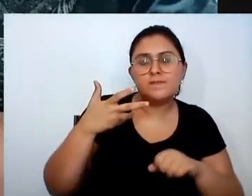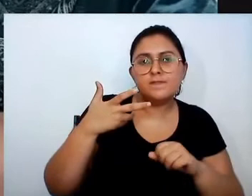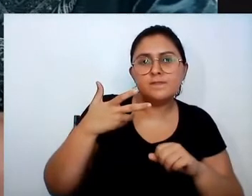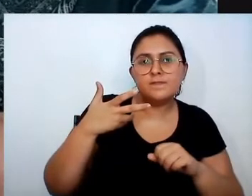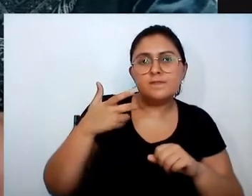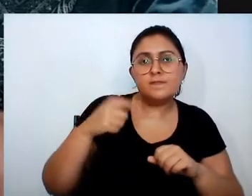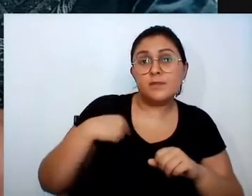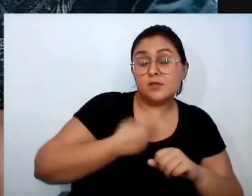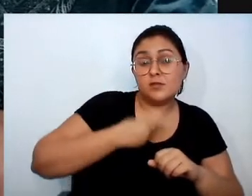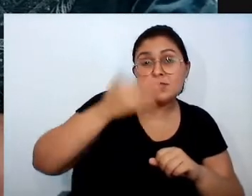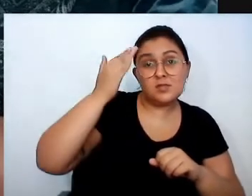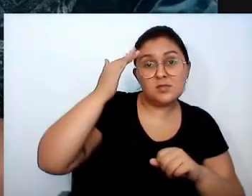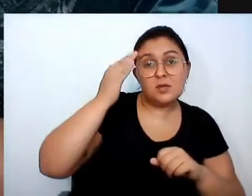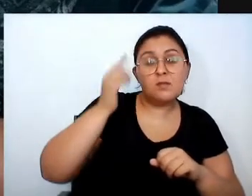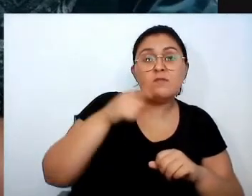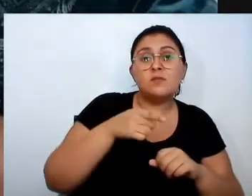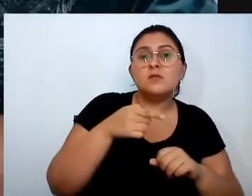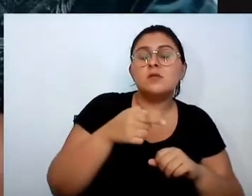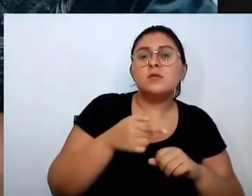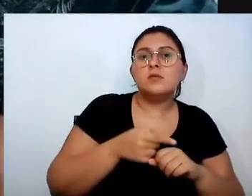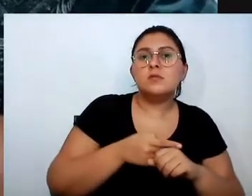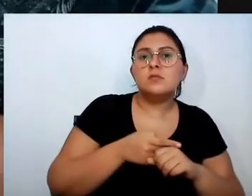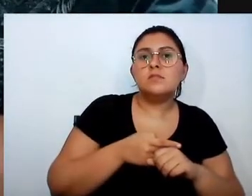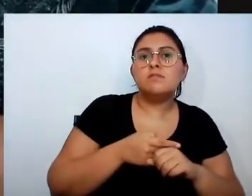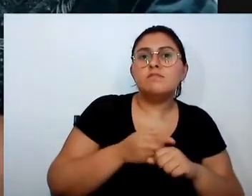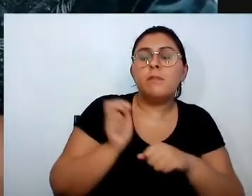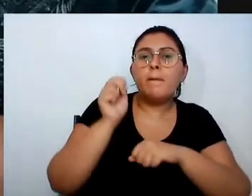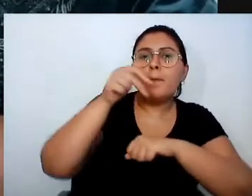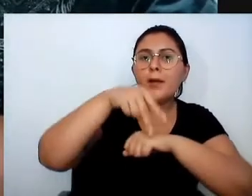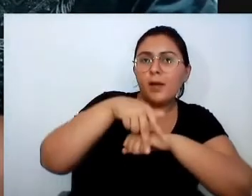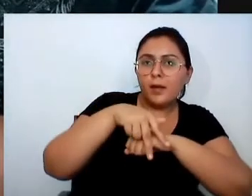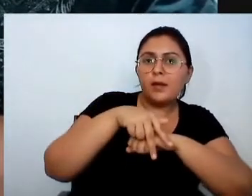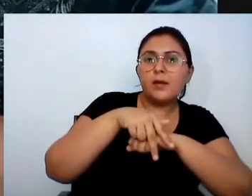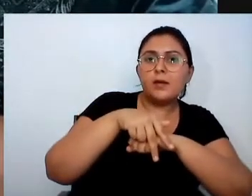atua na escola de música. E aí a gente sabe que você vem atuando também